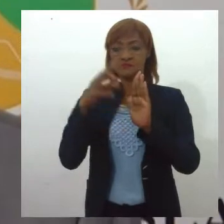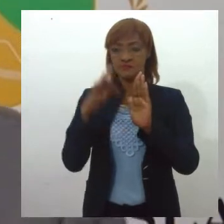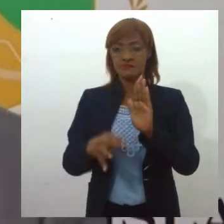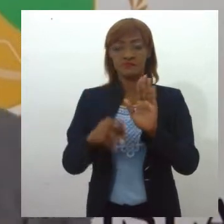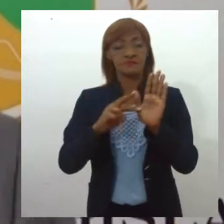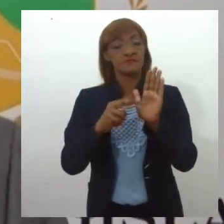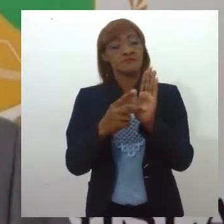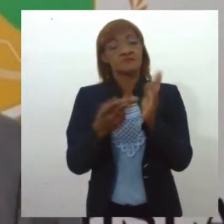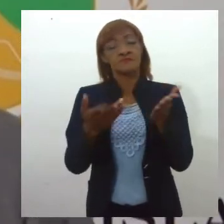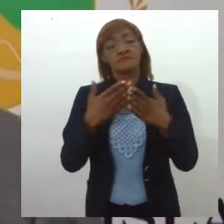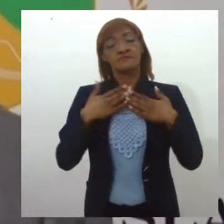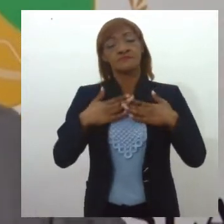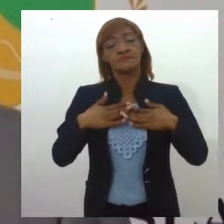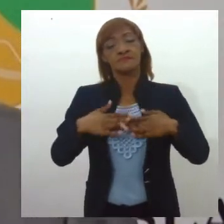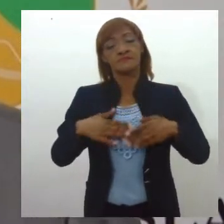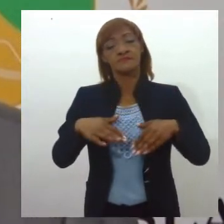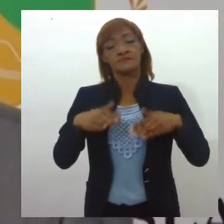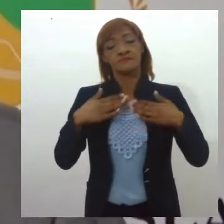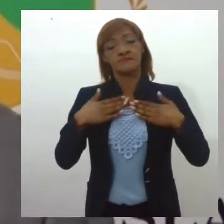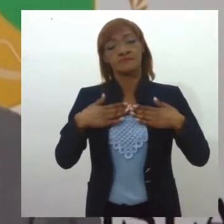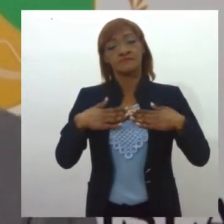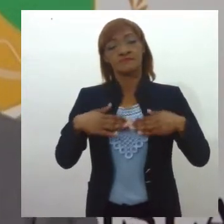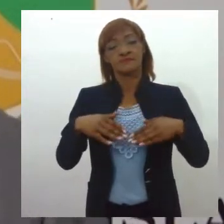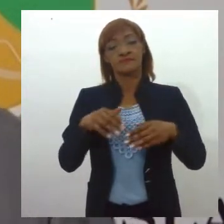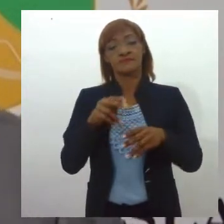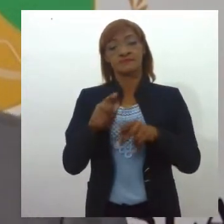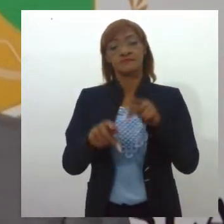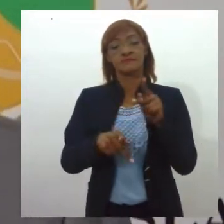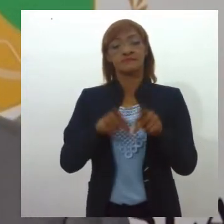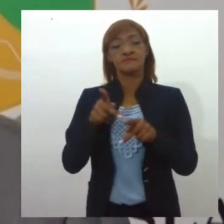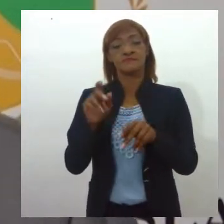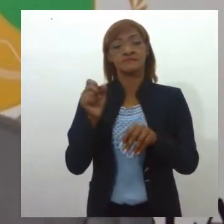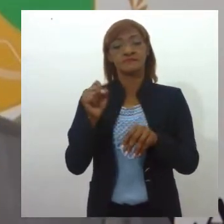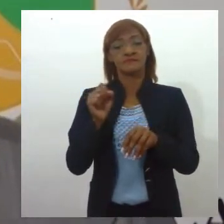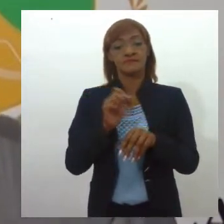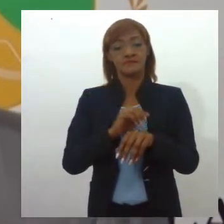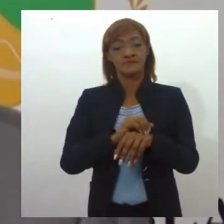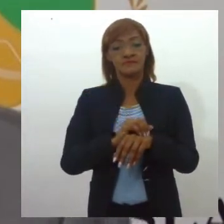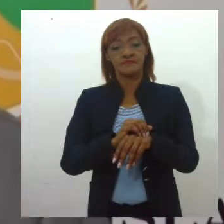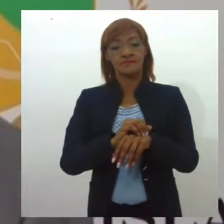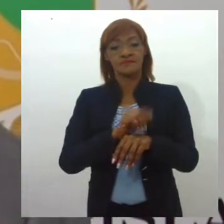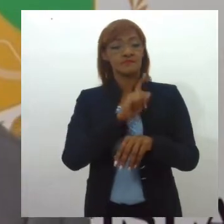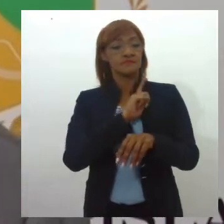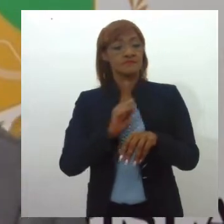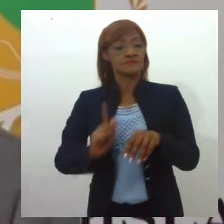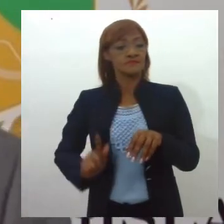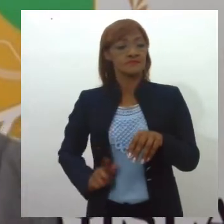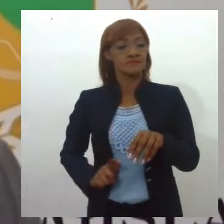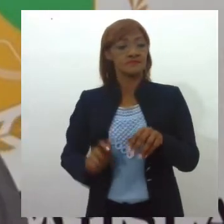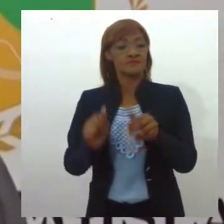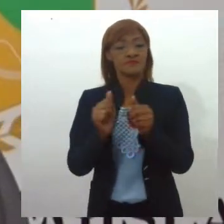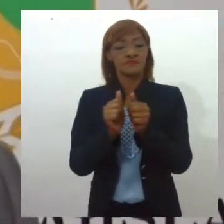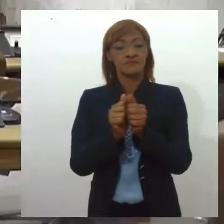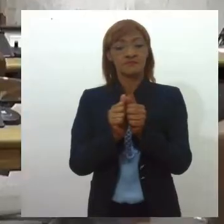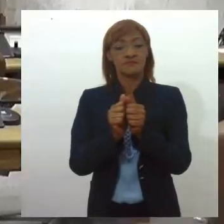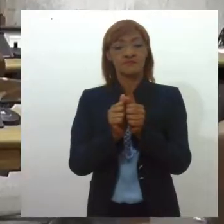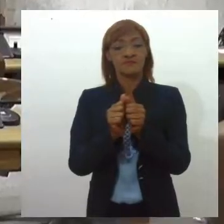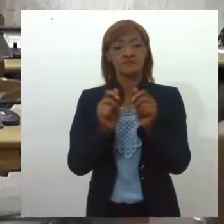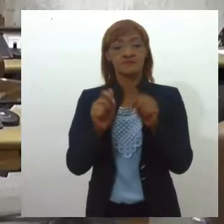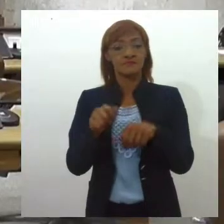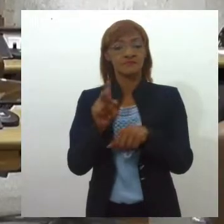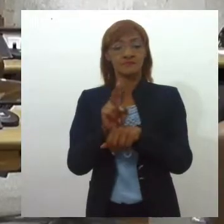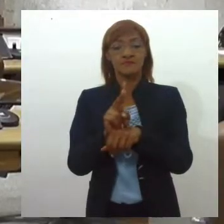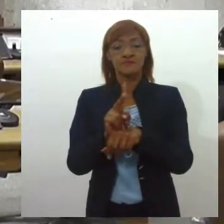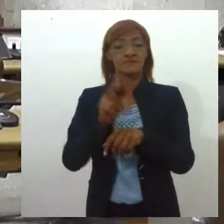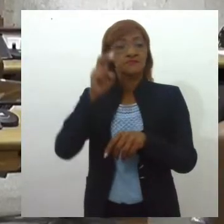significa tranquilidade para o povo sergipano, tranquilidade para que o governador e sua equipe possam continuar servindo esse Estado. Quinta-feira,